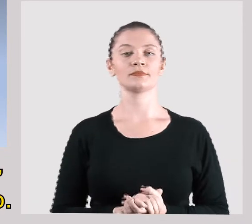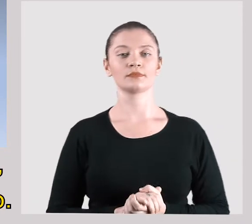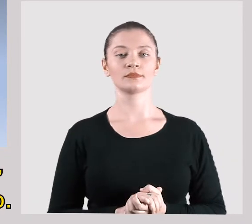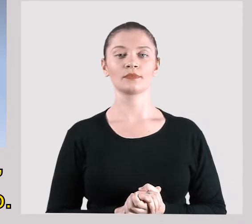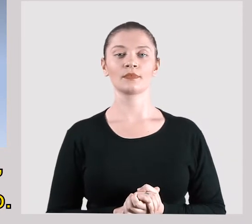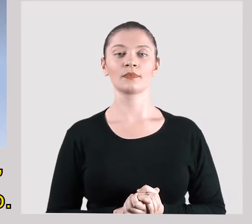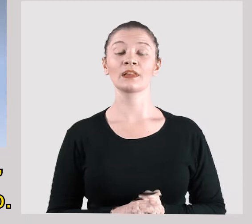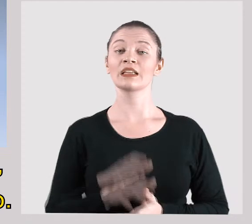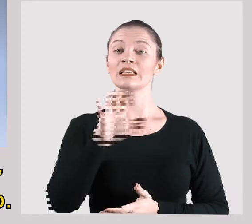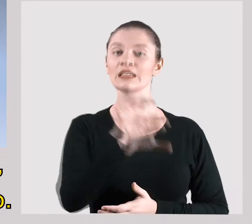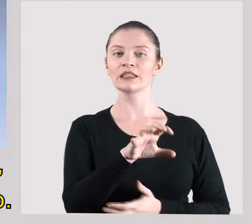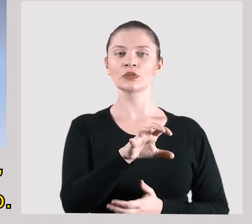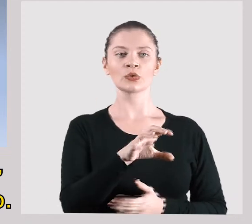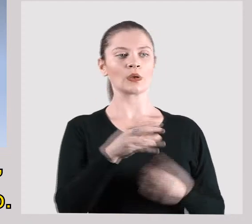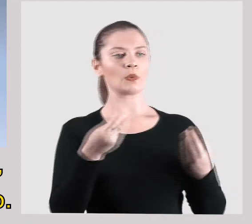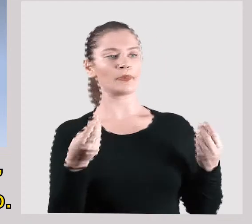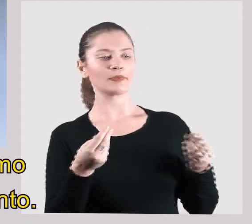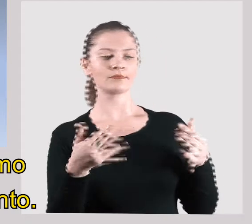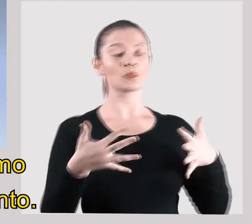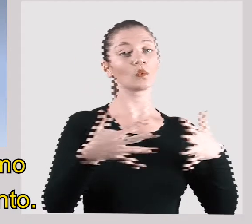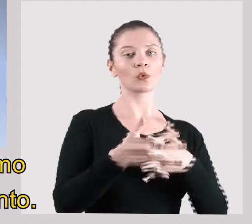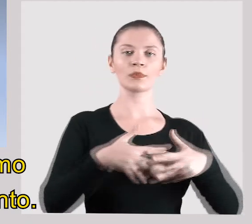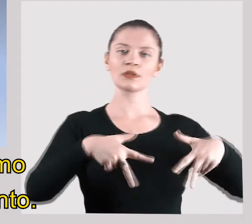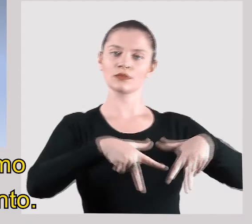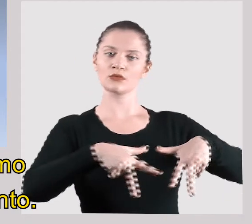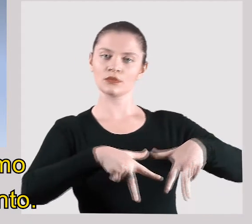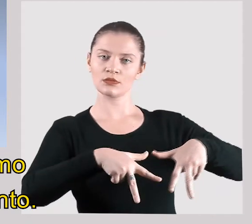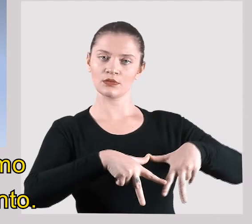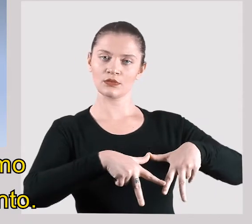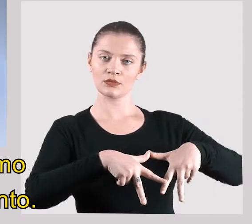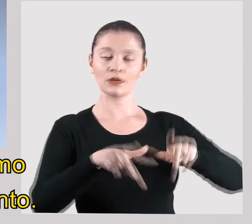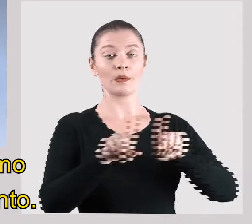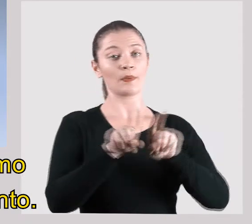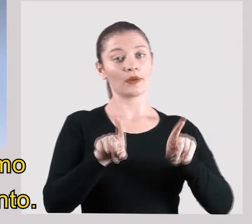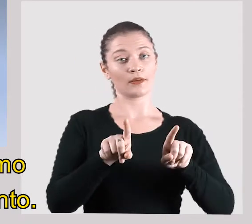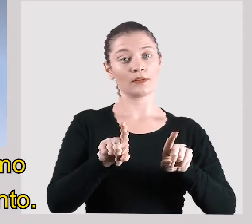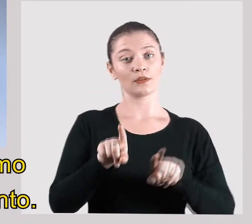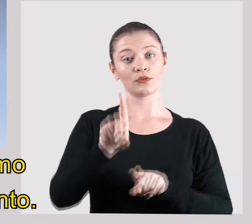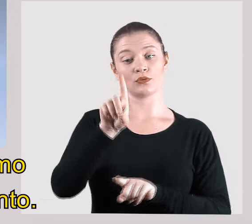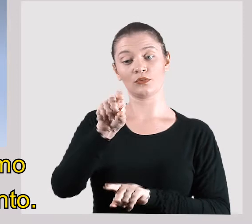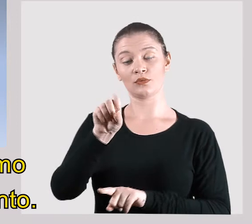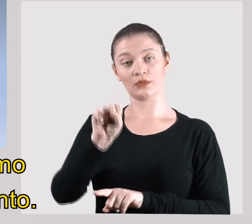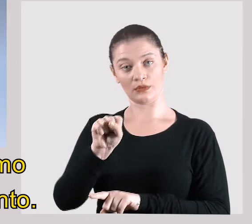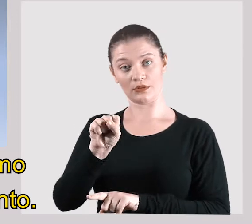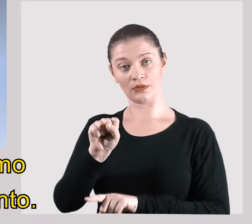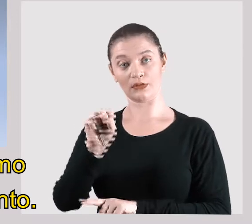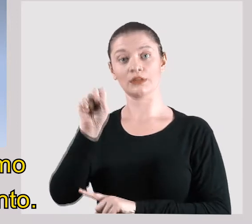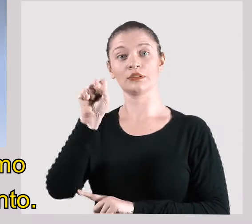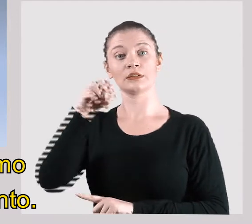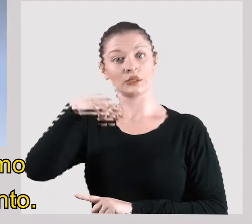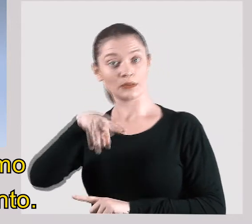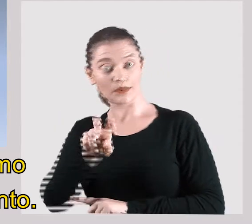vai para o capítulo de saúde, é uma incongruência de gênero, mas o DSM-5 ainda mantém como um